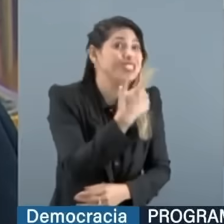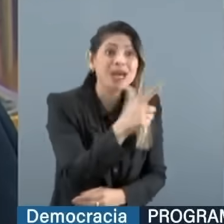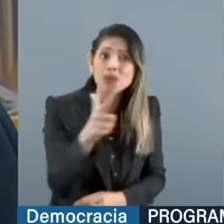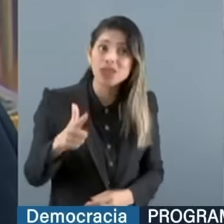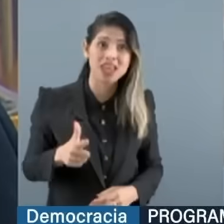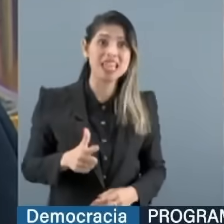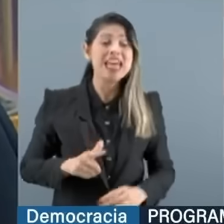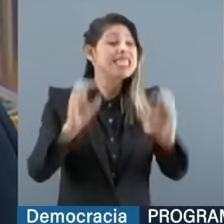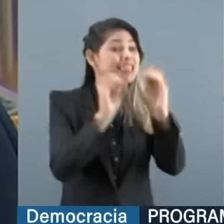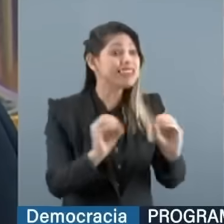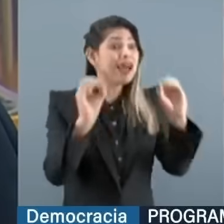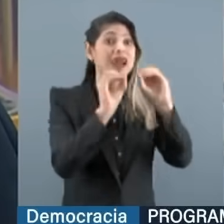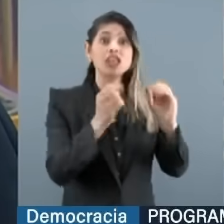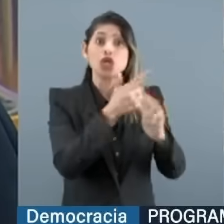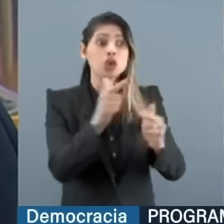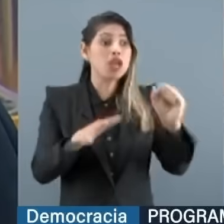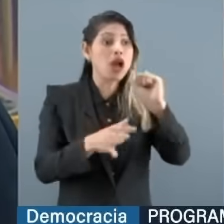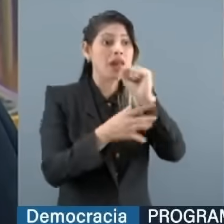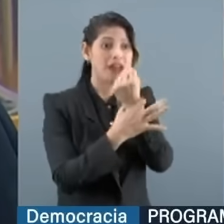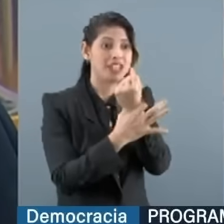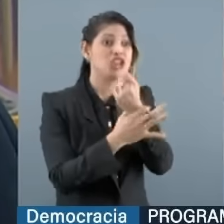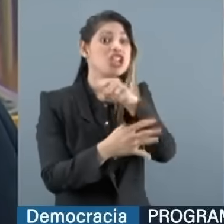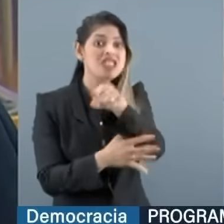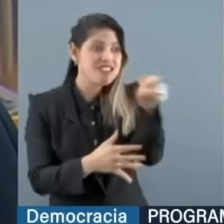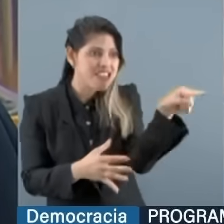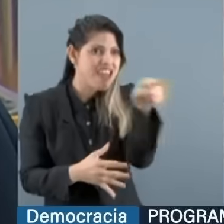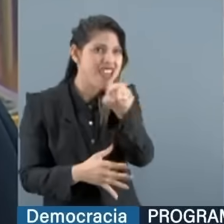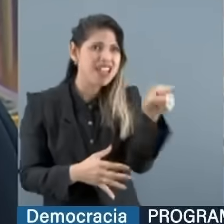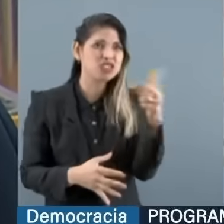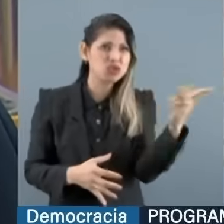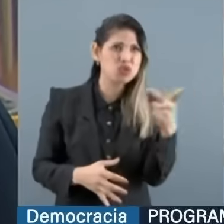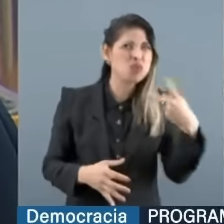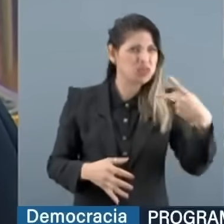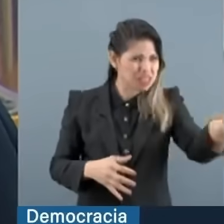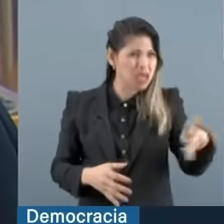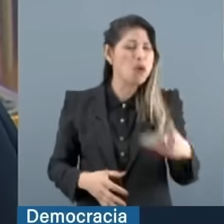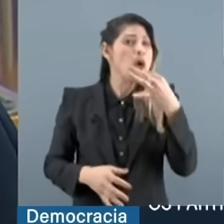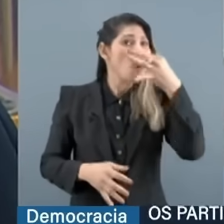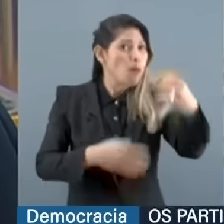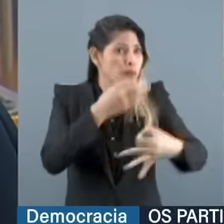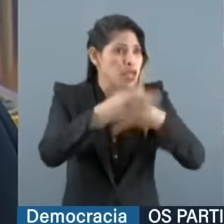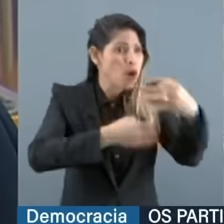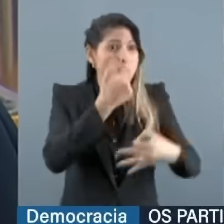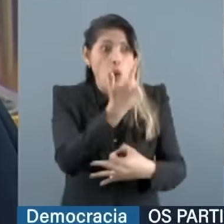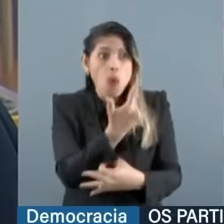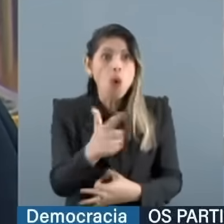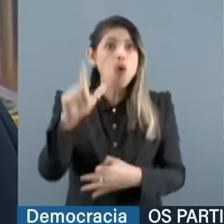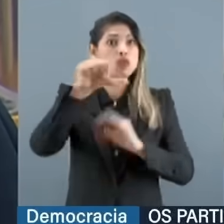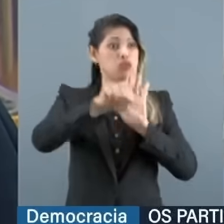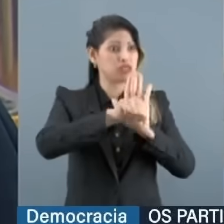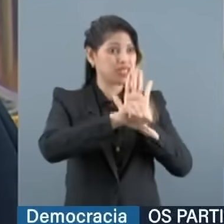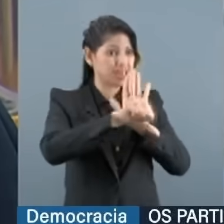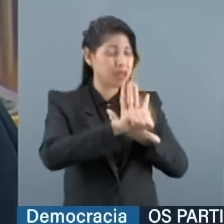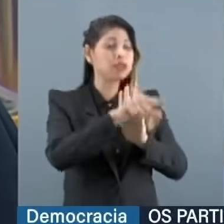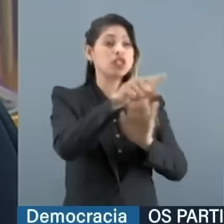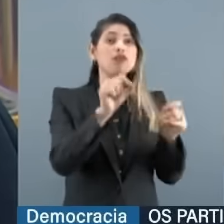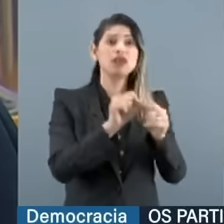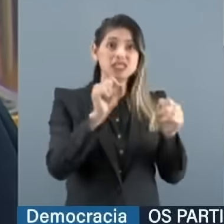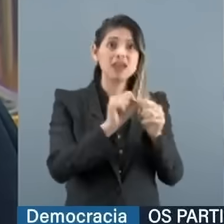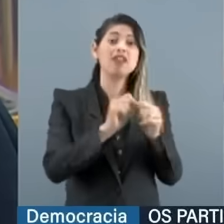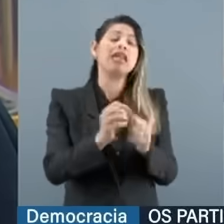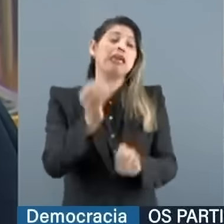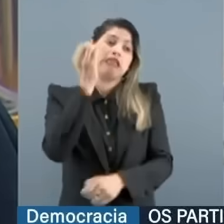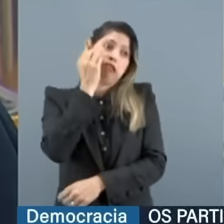no arcabouço jurídico nenhuma garantia que esse seu depoimento vai te inocentar de outros crimes e do crime que você cometeu